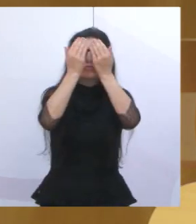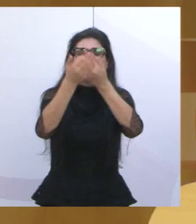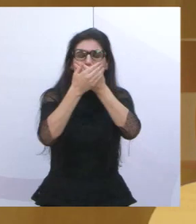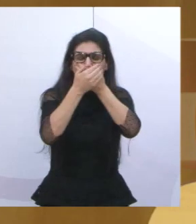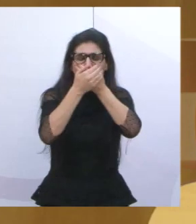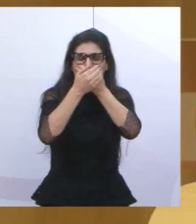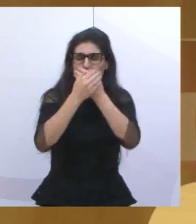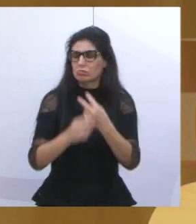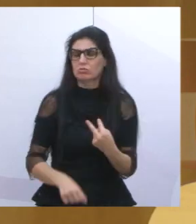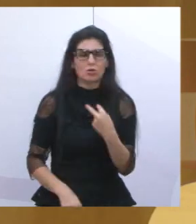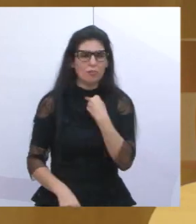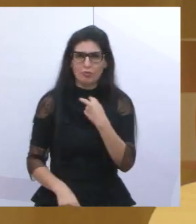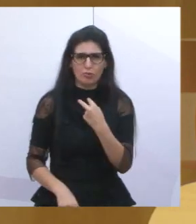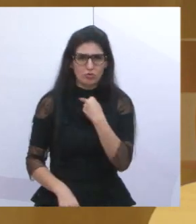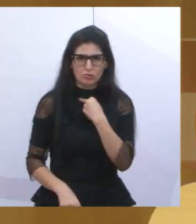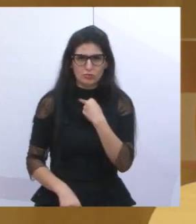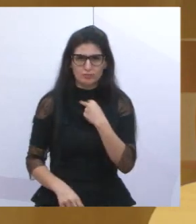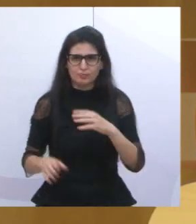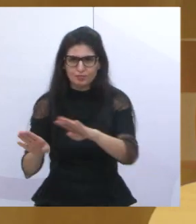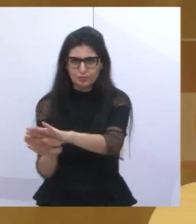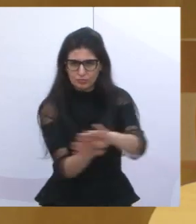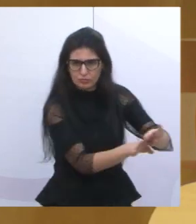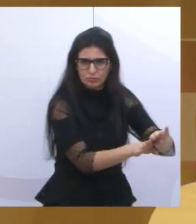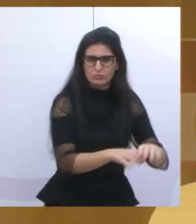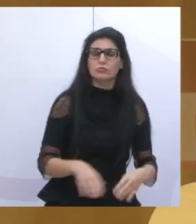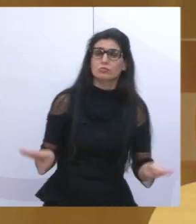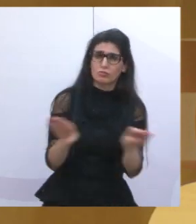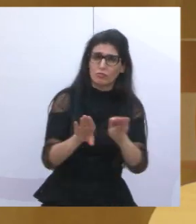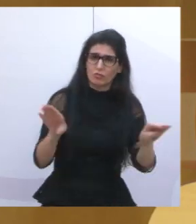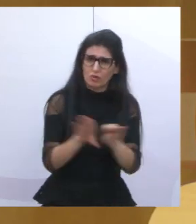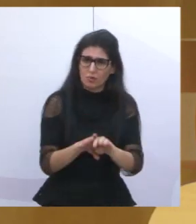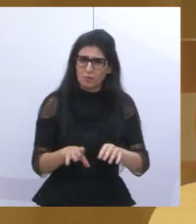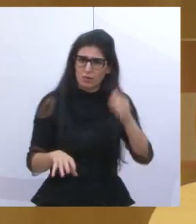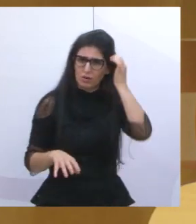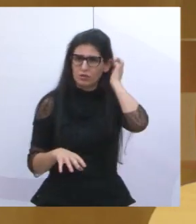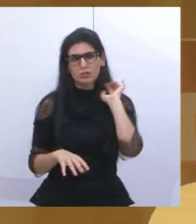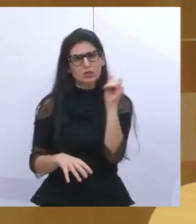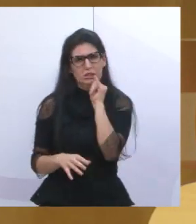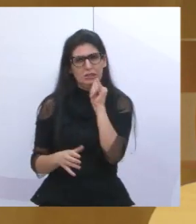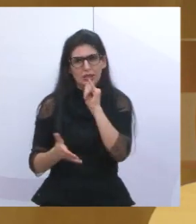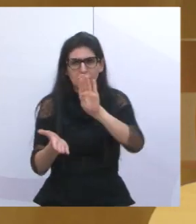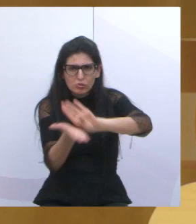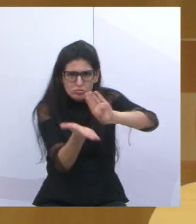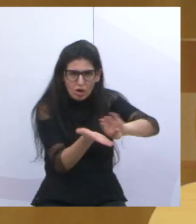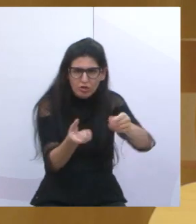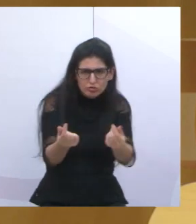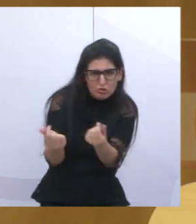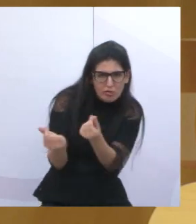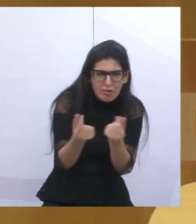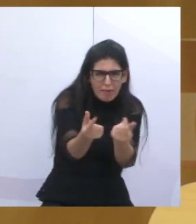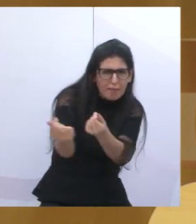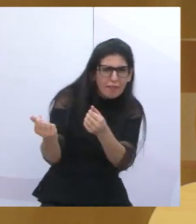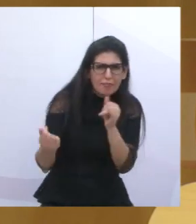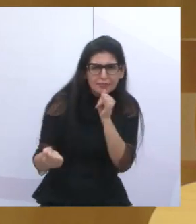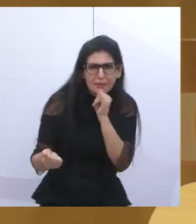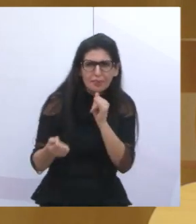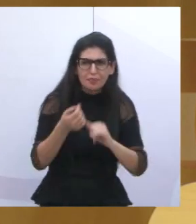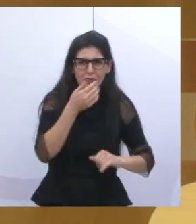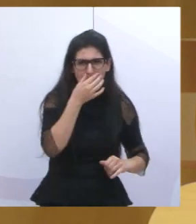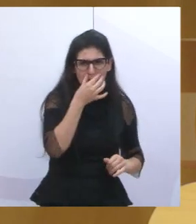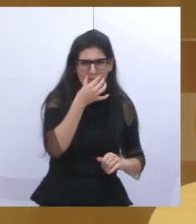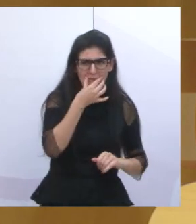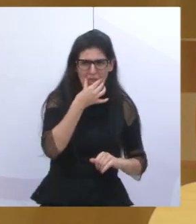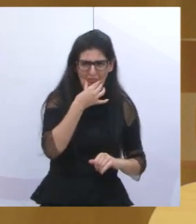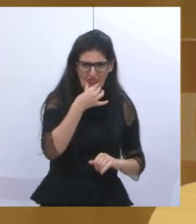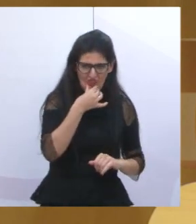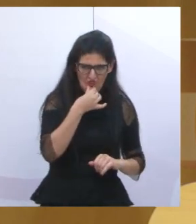aqui, né, que eu não acho justo tirar a verba de uma demanda que nós sabemos que temos no município, que é de interesse